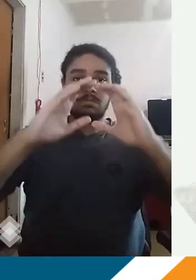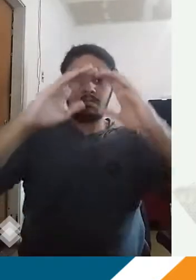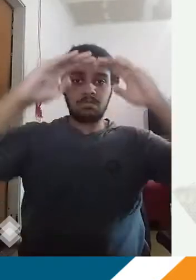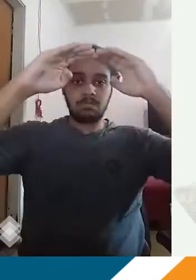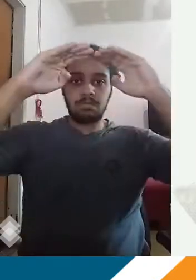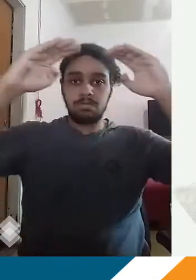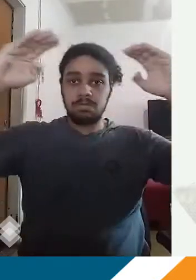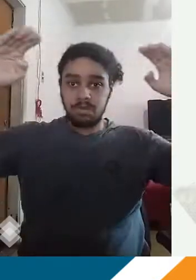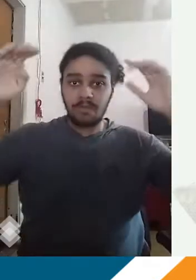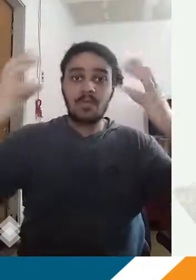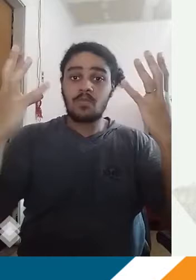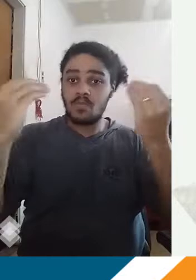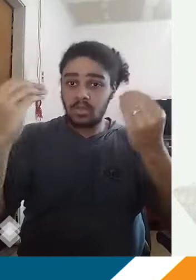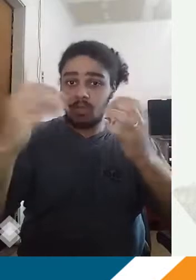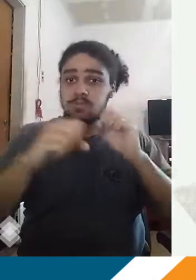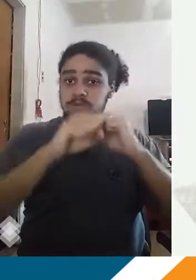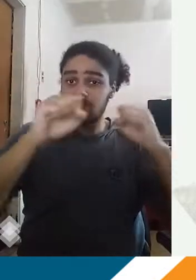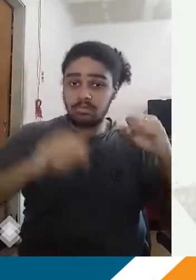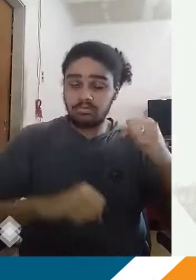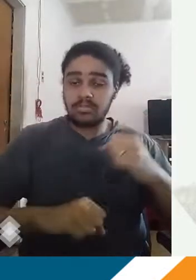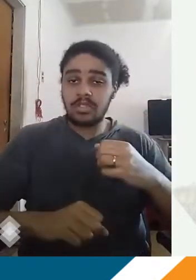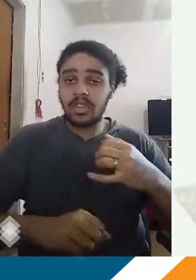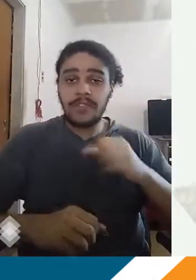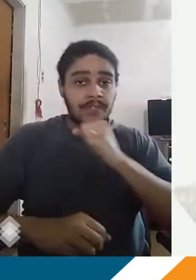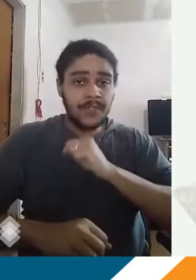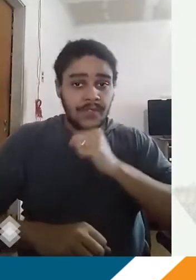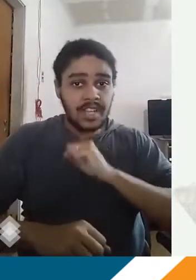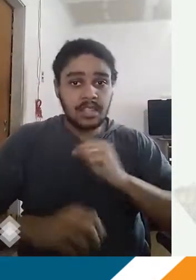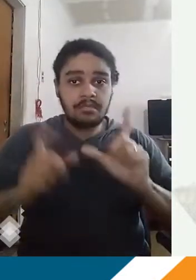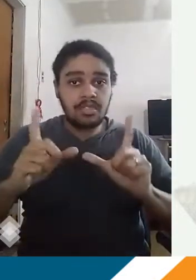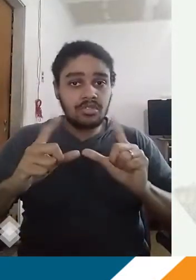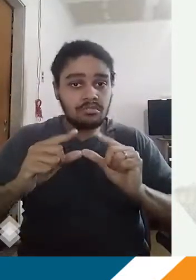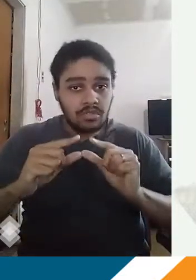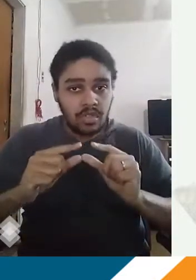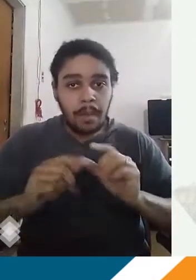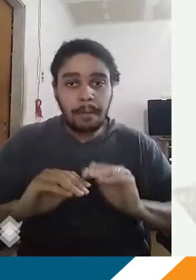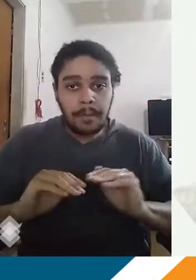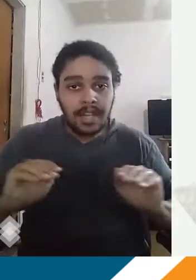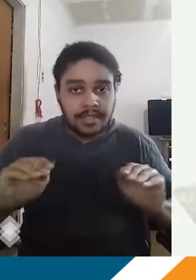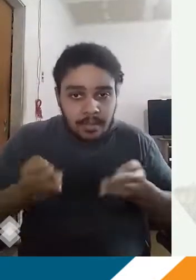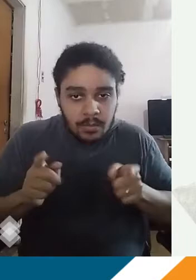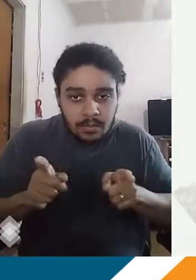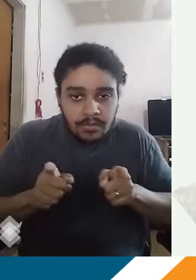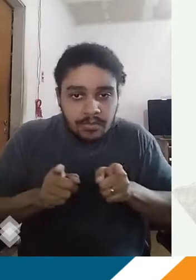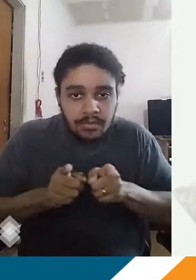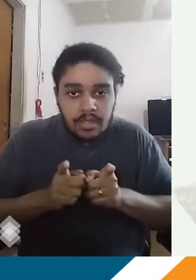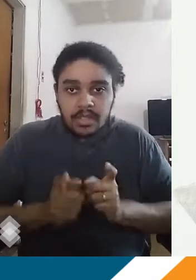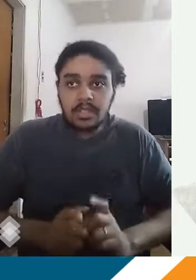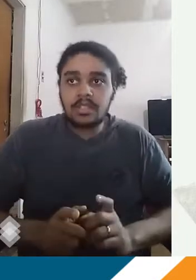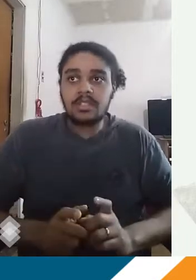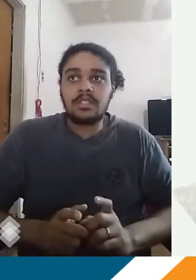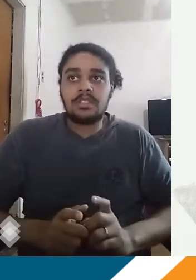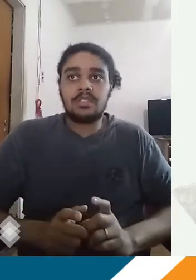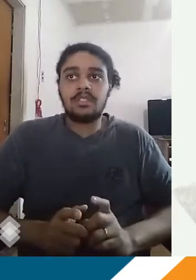com um número grande de pessoas na terceira idade e uma diminuição ainda maior da base dessa